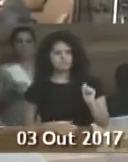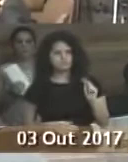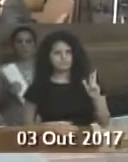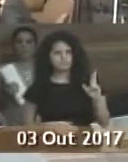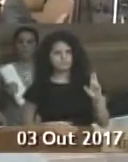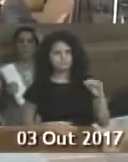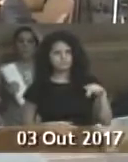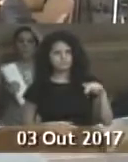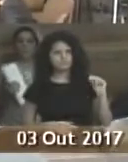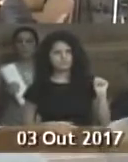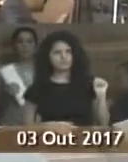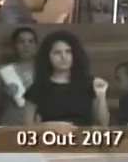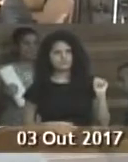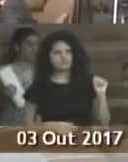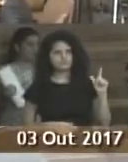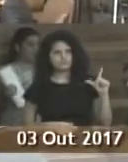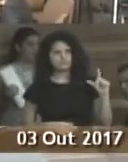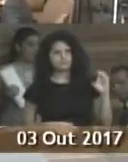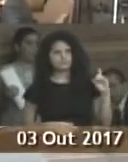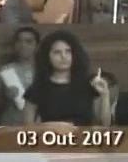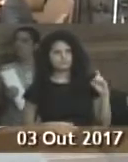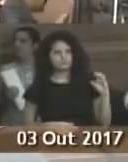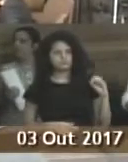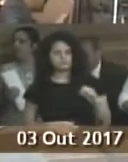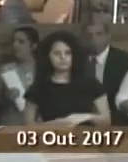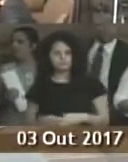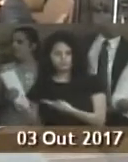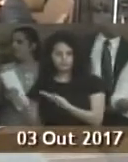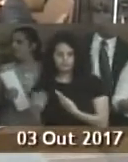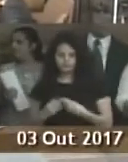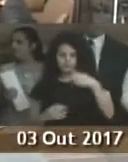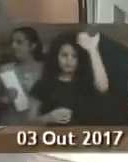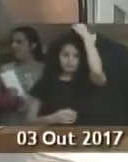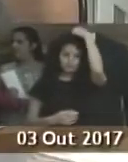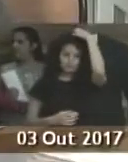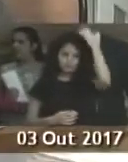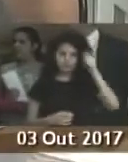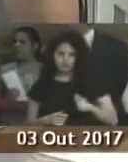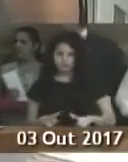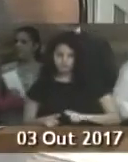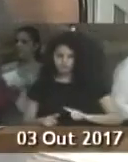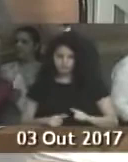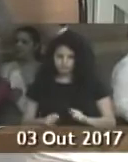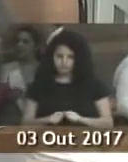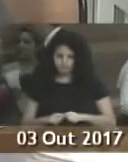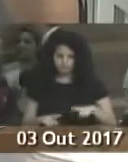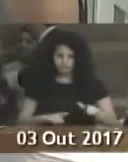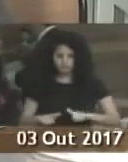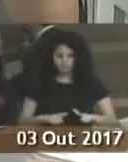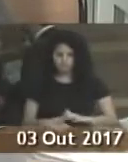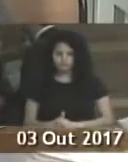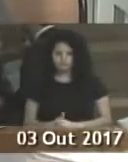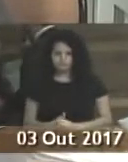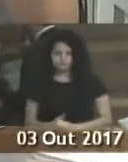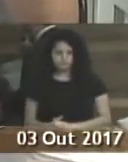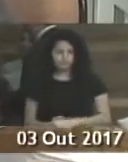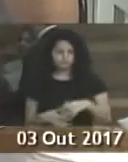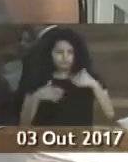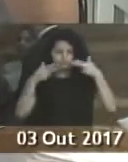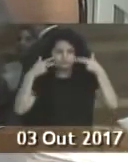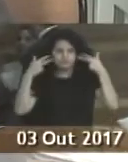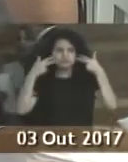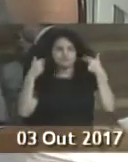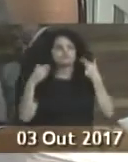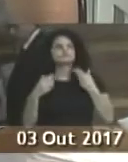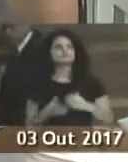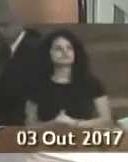foi convidado para vir aqui em Angra para fazer um trabalho que seria feito no Teatro Municipal. Uma pessoa que